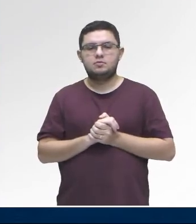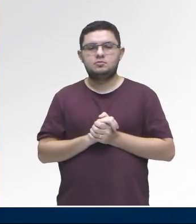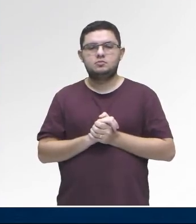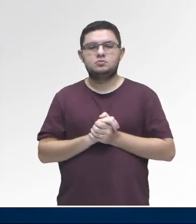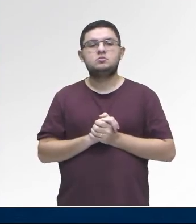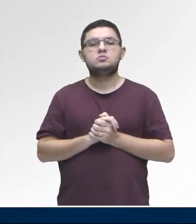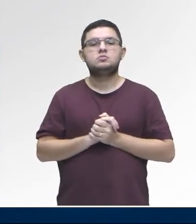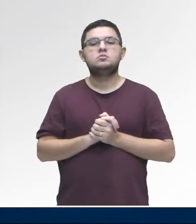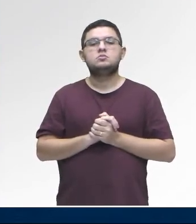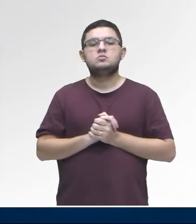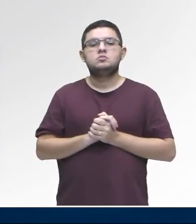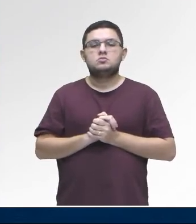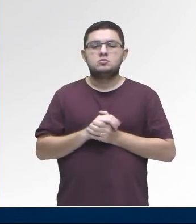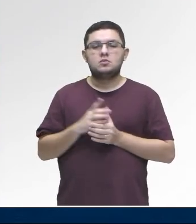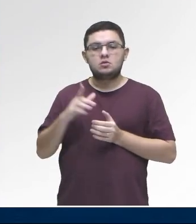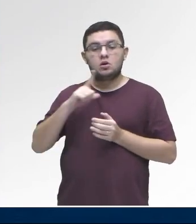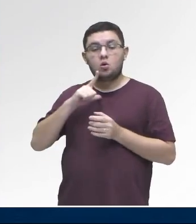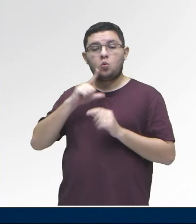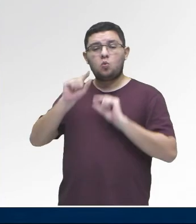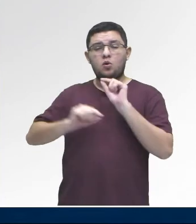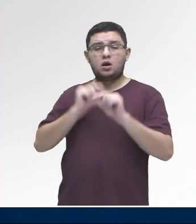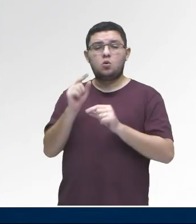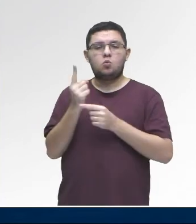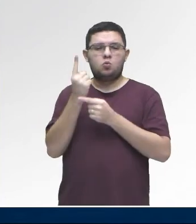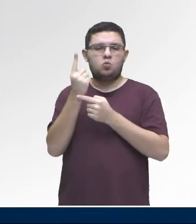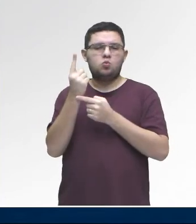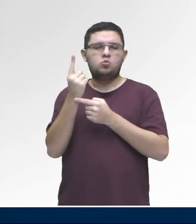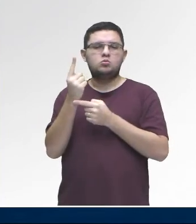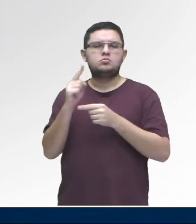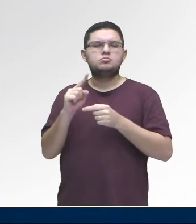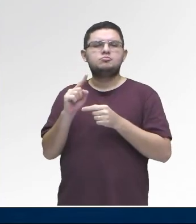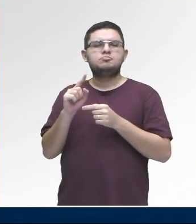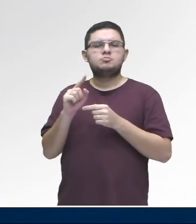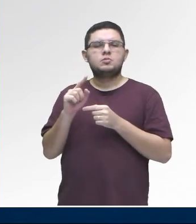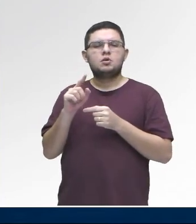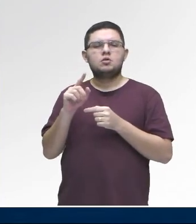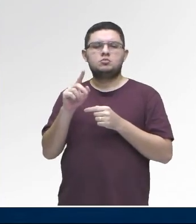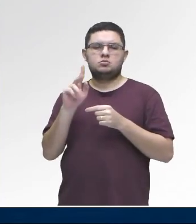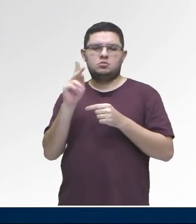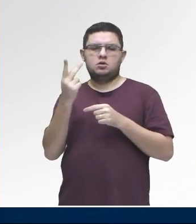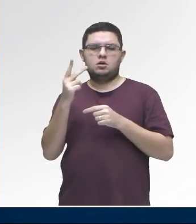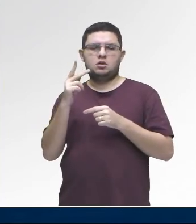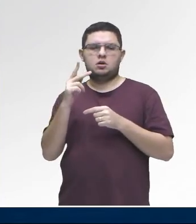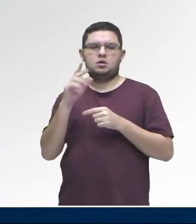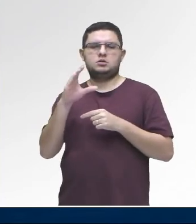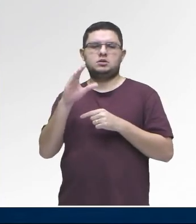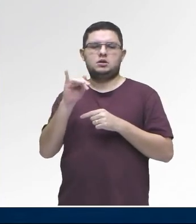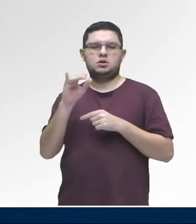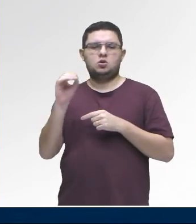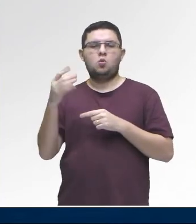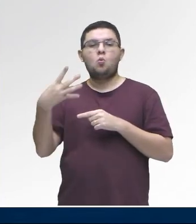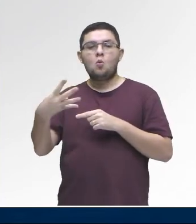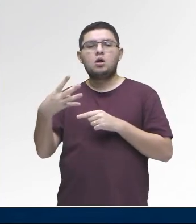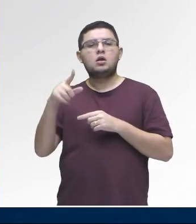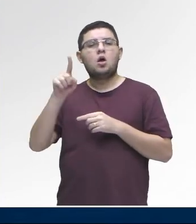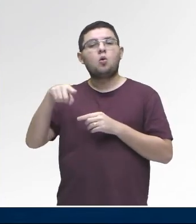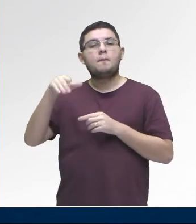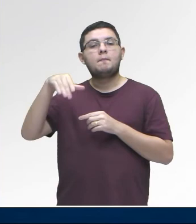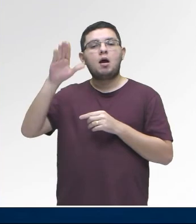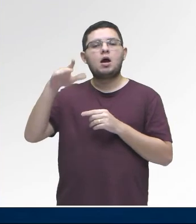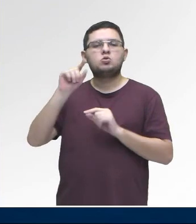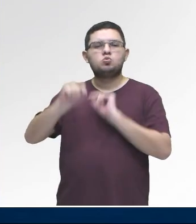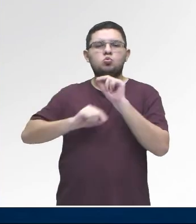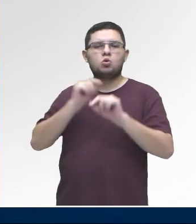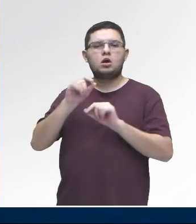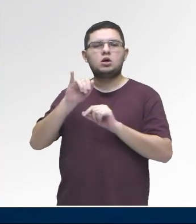ácido perclórico é o que mais ioniza, porque se a gente observar aqui